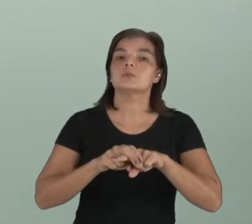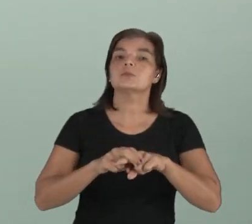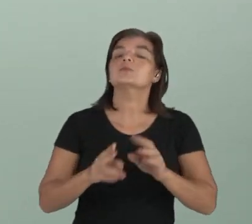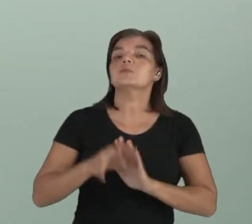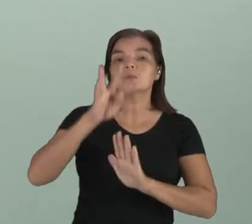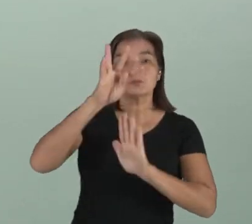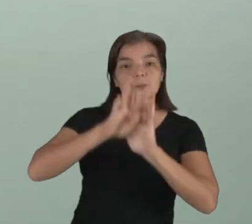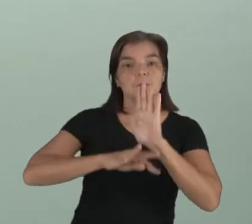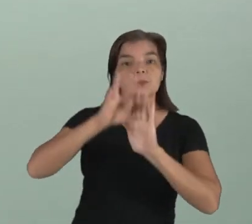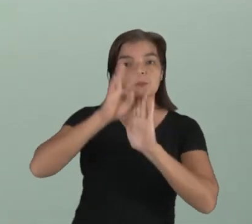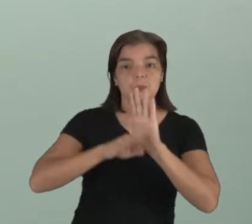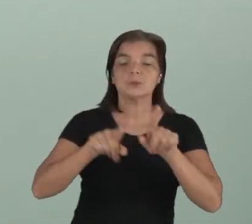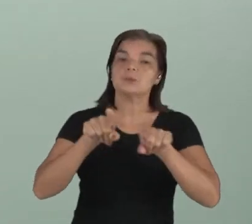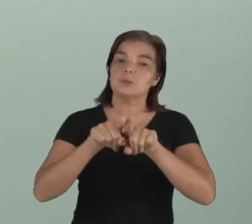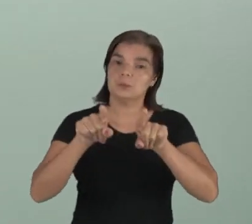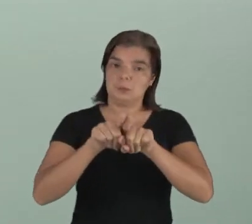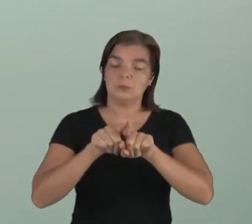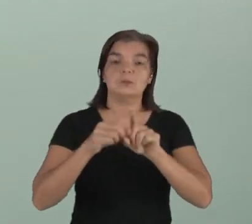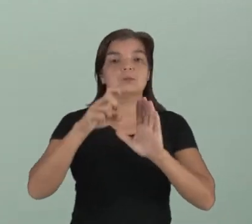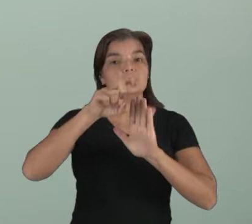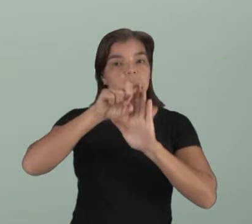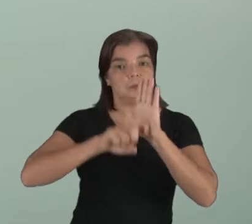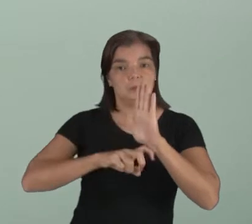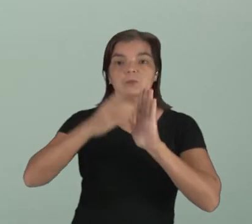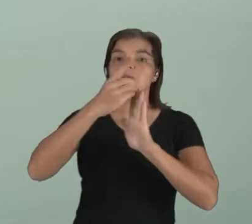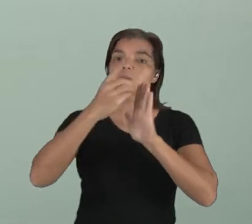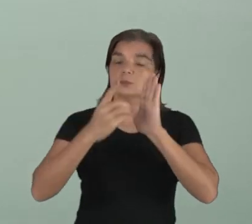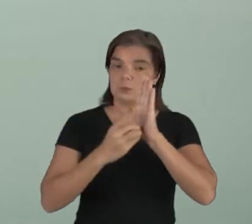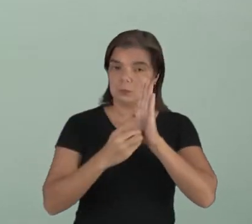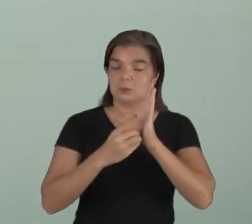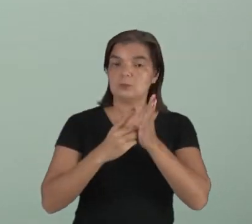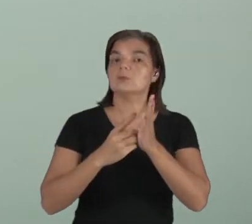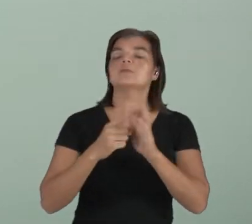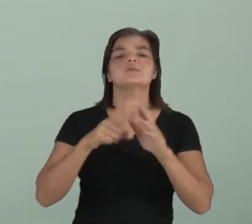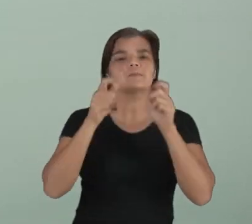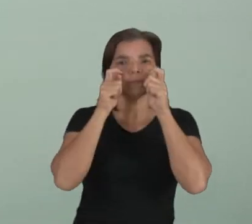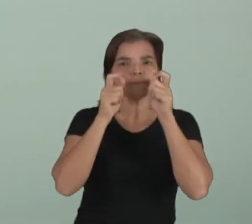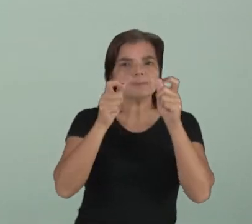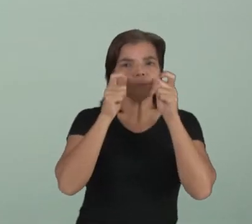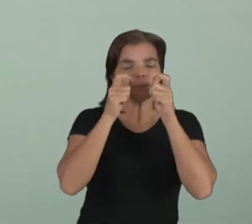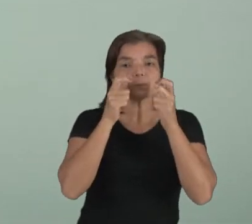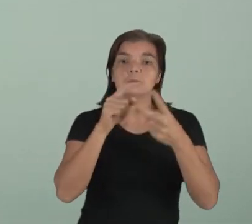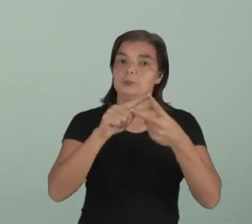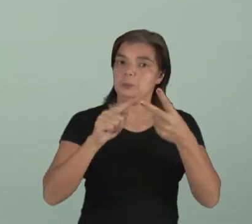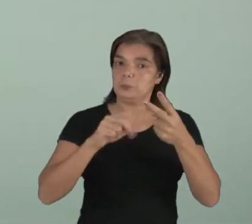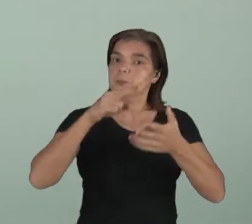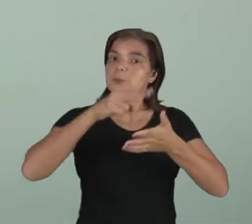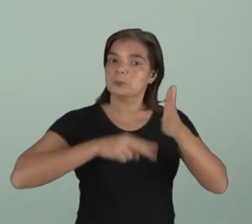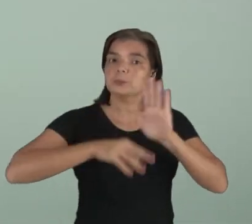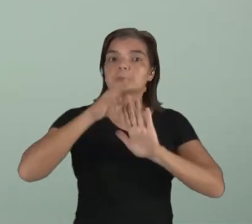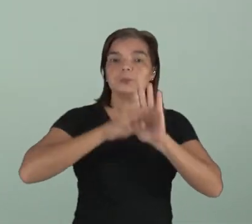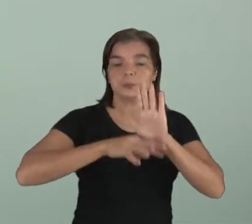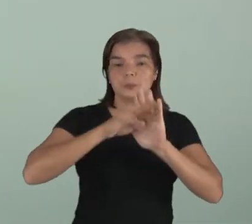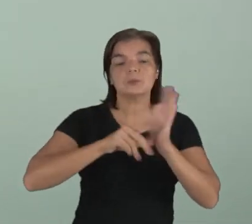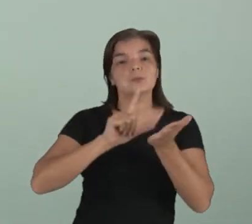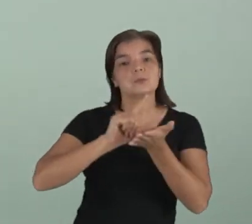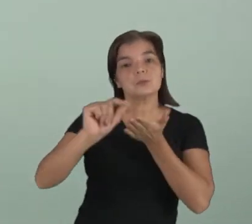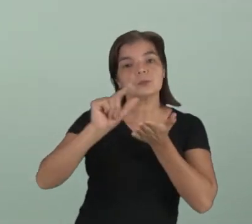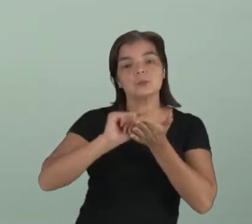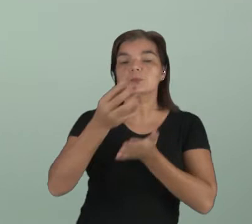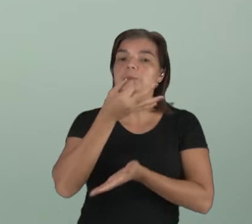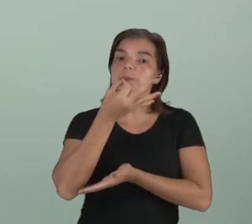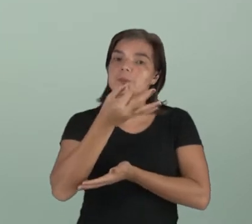dissertativo argumentativo, nós vamos ler dois textos. Então prestem bastante atenção porque são artigos de